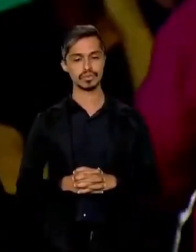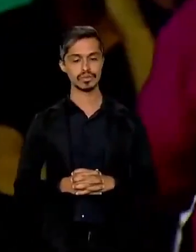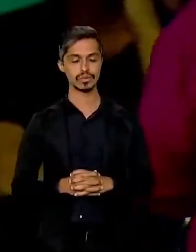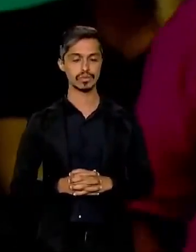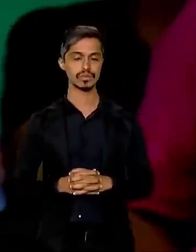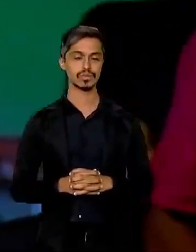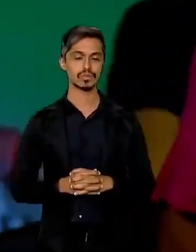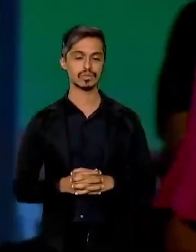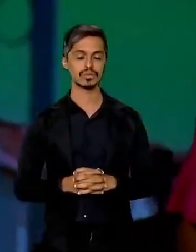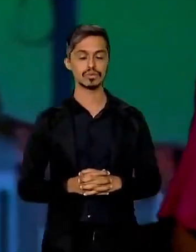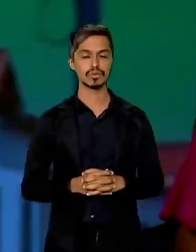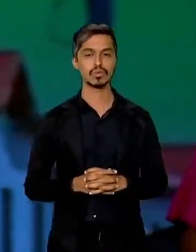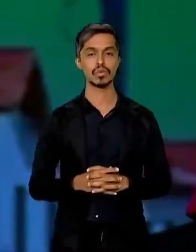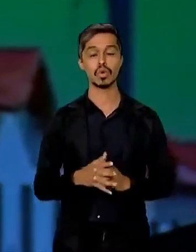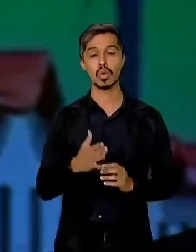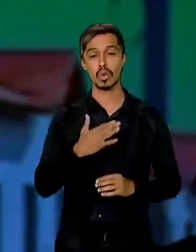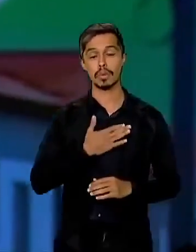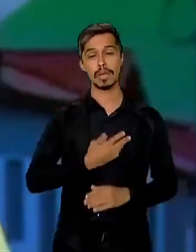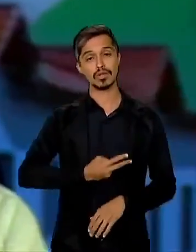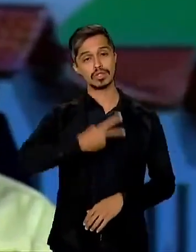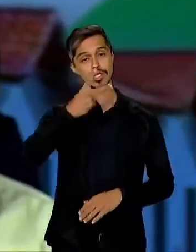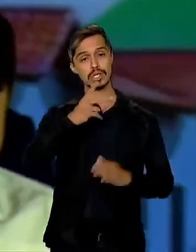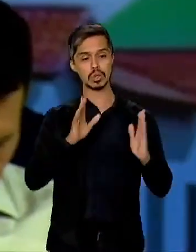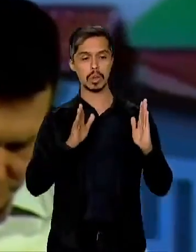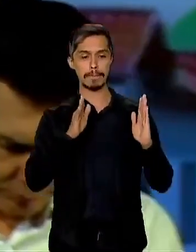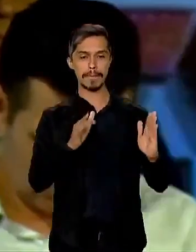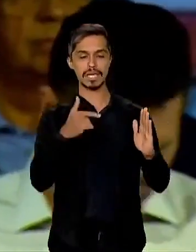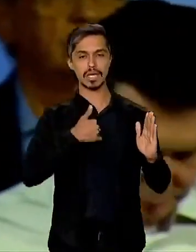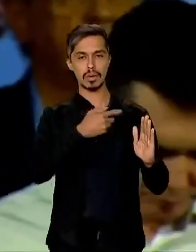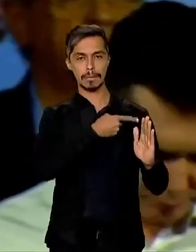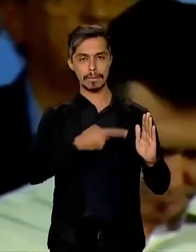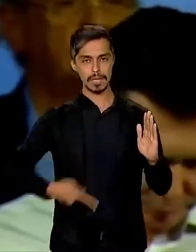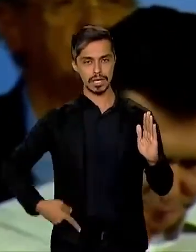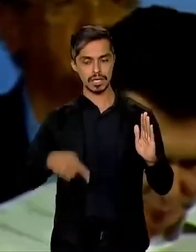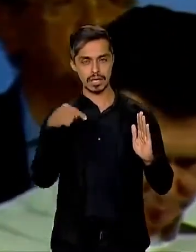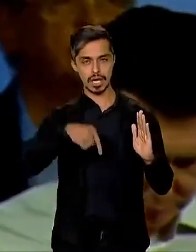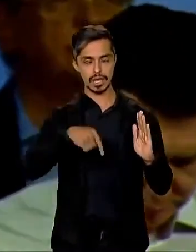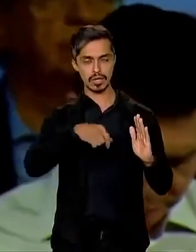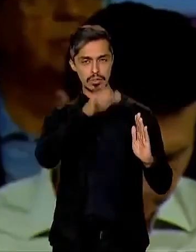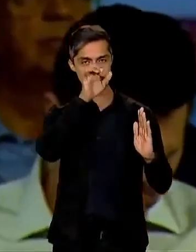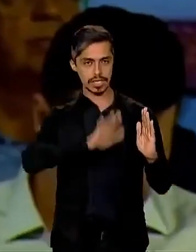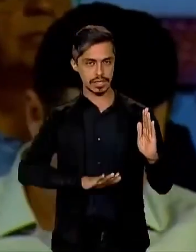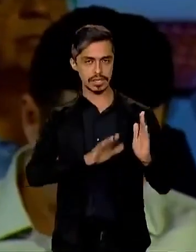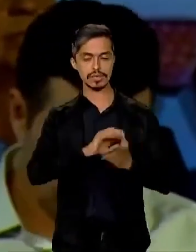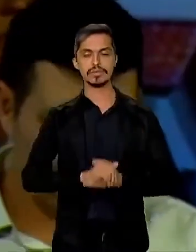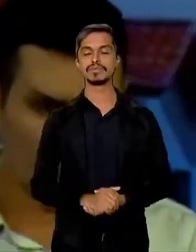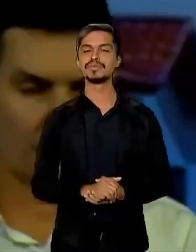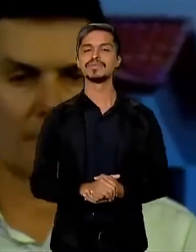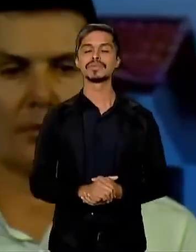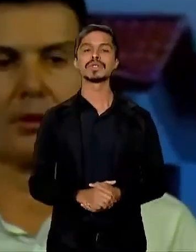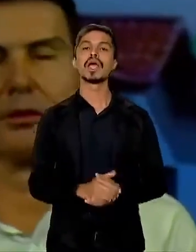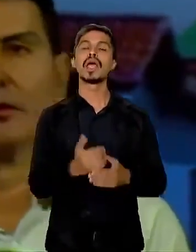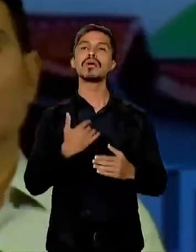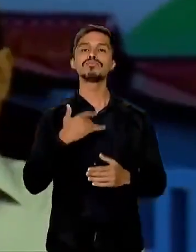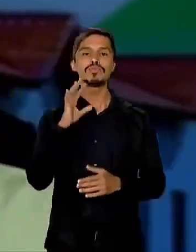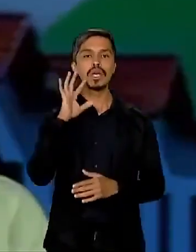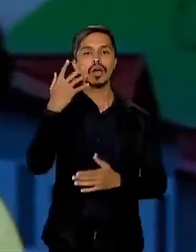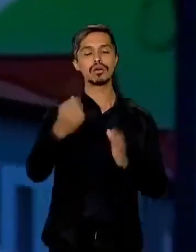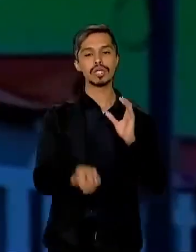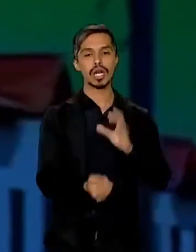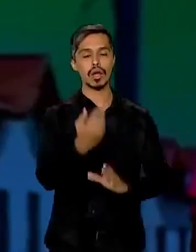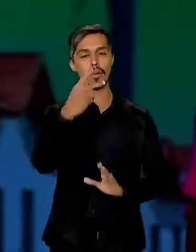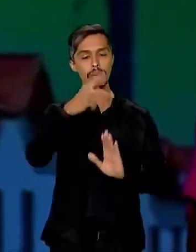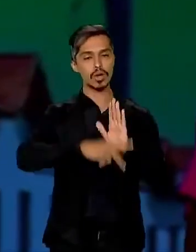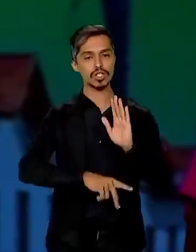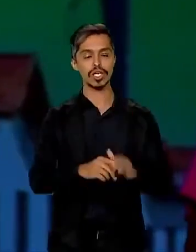Foi no meu segundo mandato da presidência da República que eu resolvi criar o